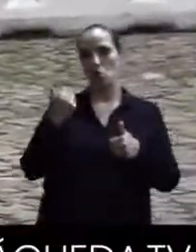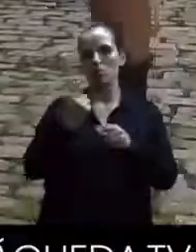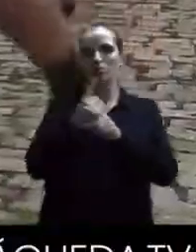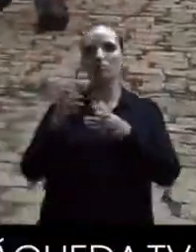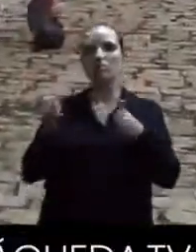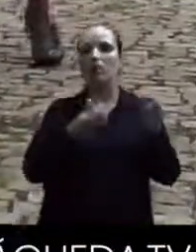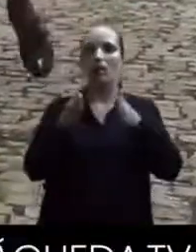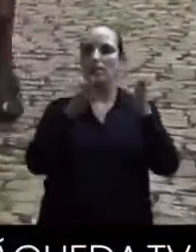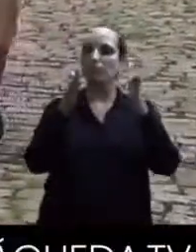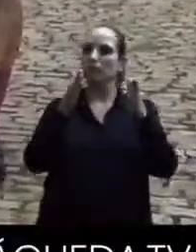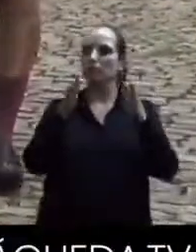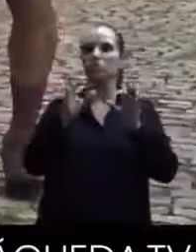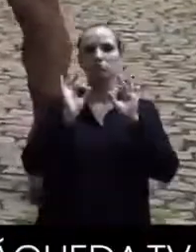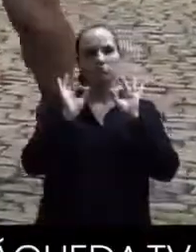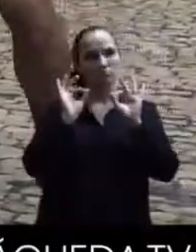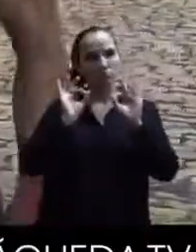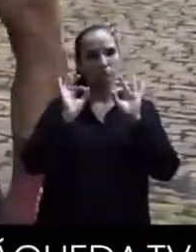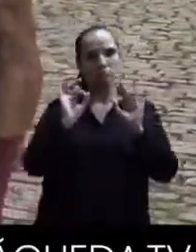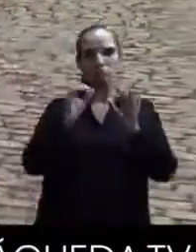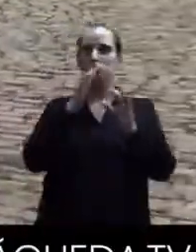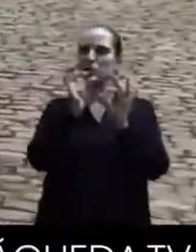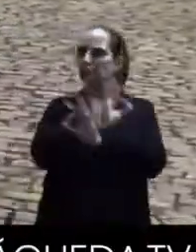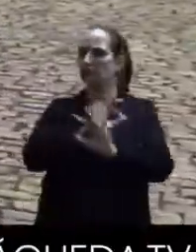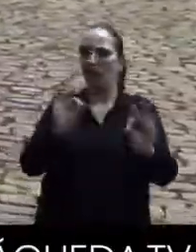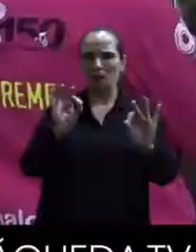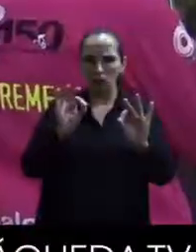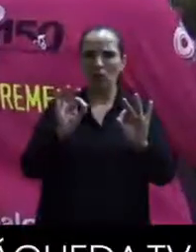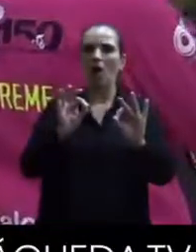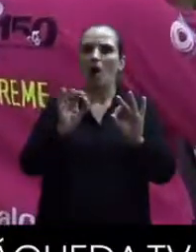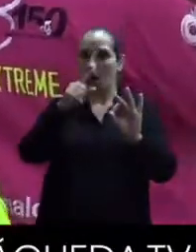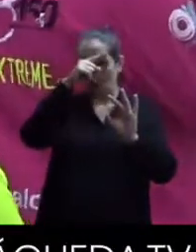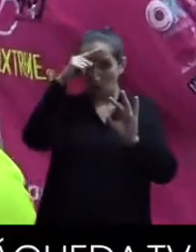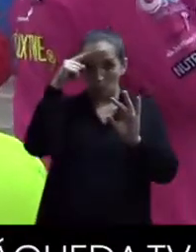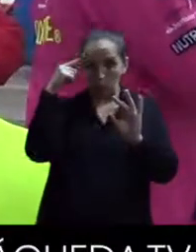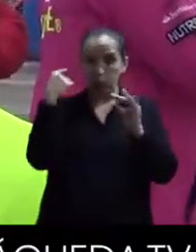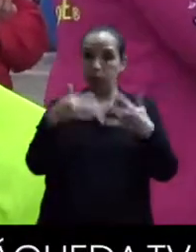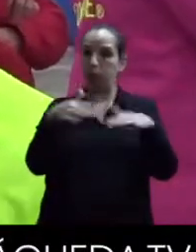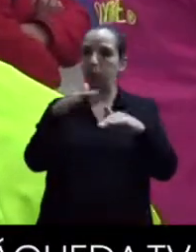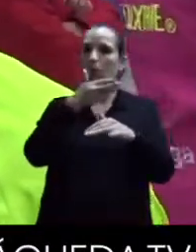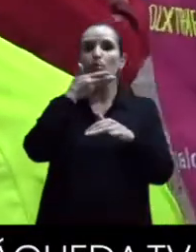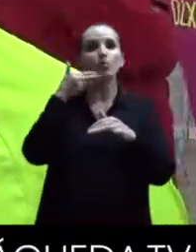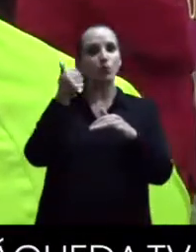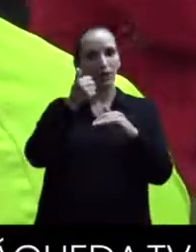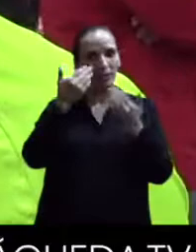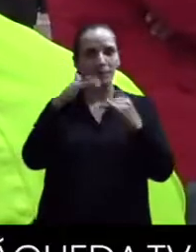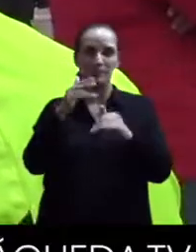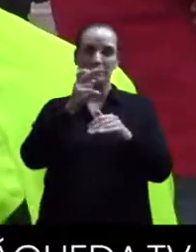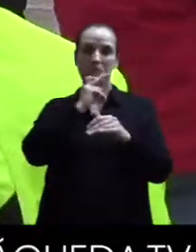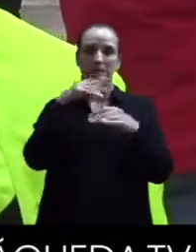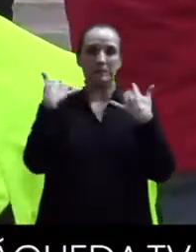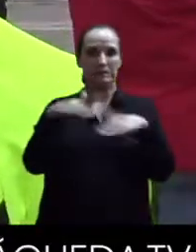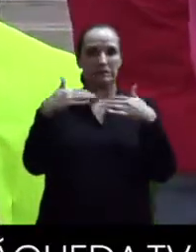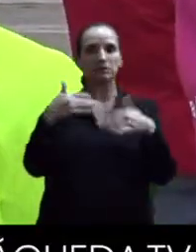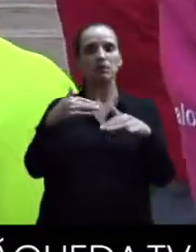Bom, vencer, o percurso estava 5 estrelas, era extremamente duro o percurso, muito giro, mas